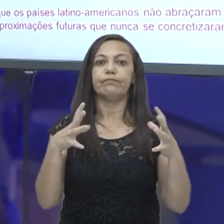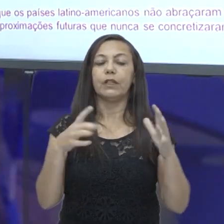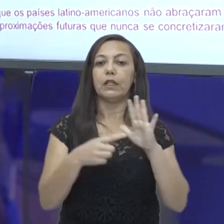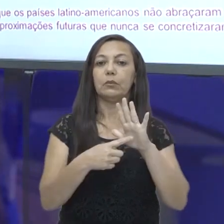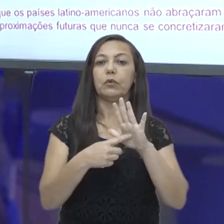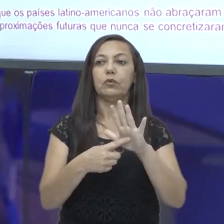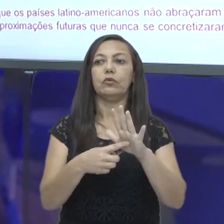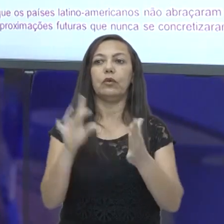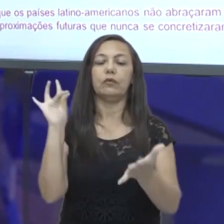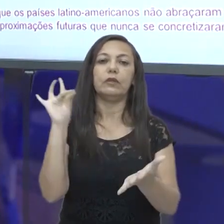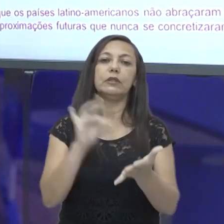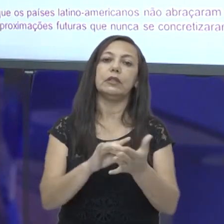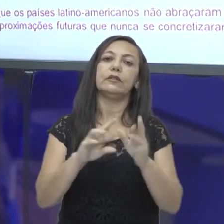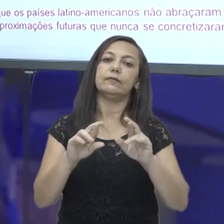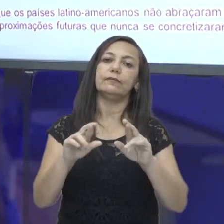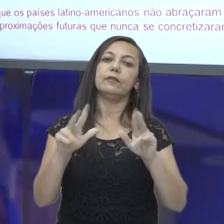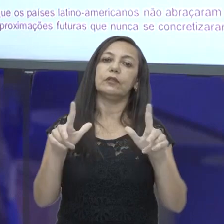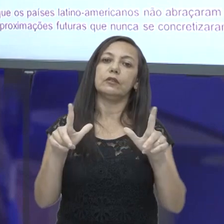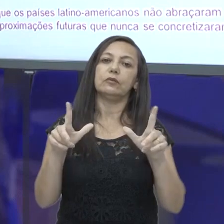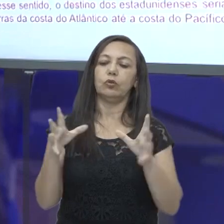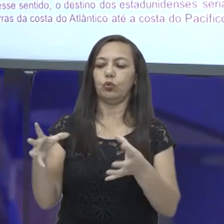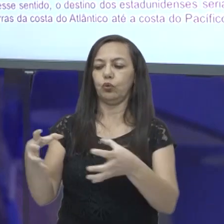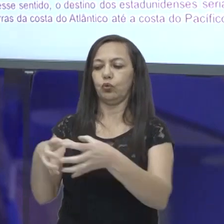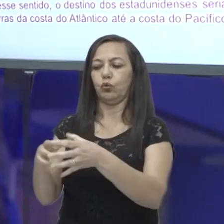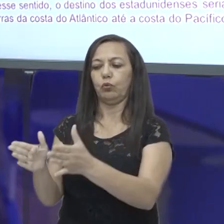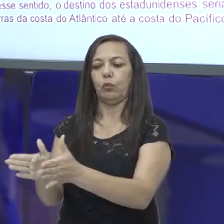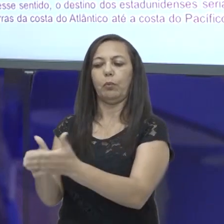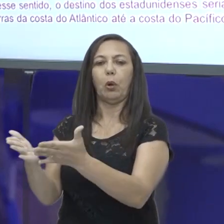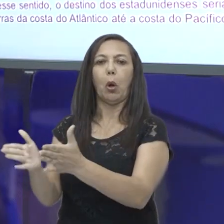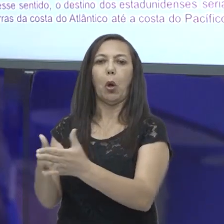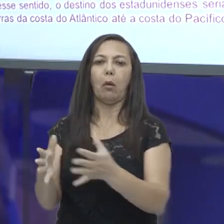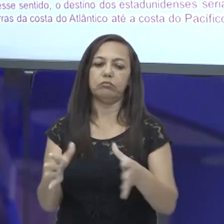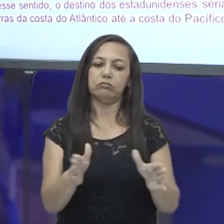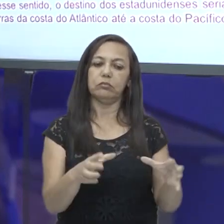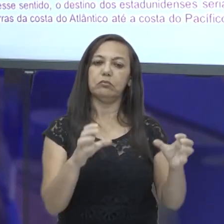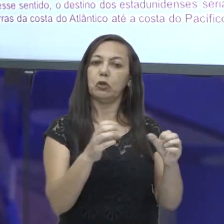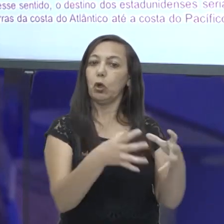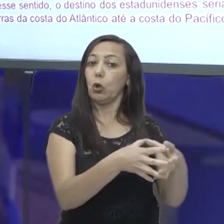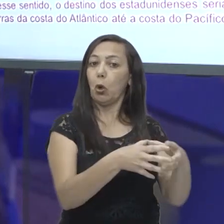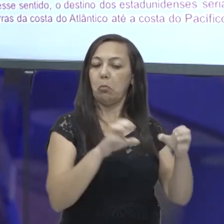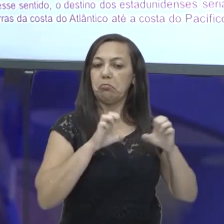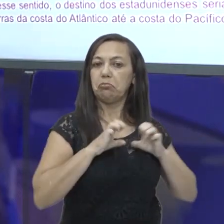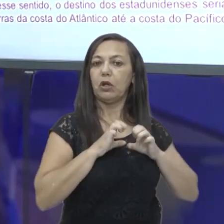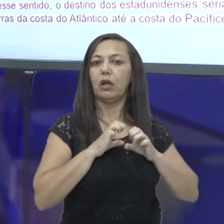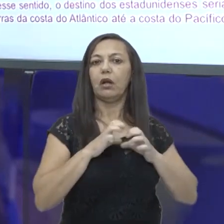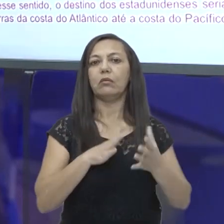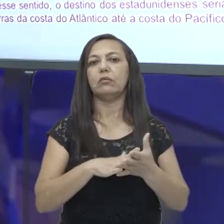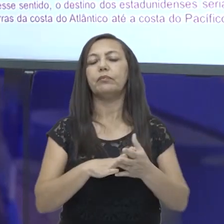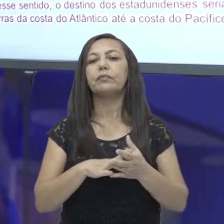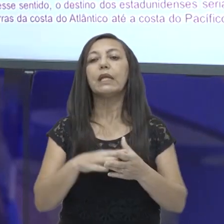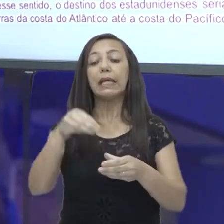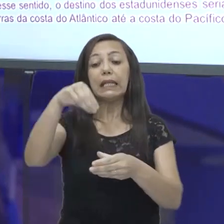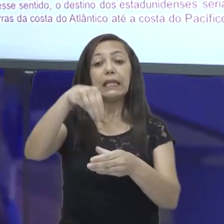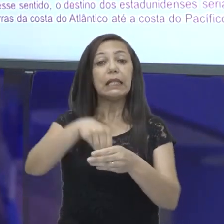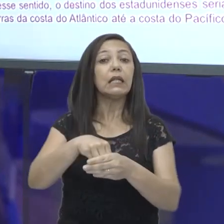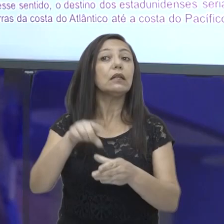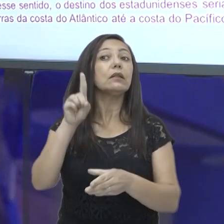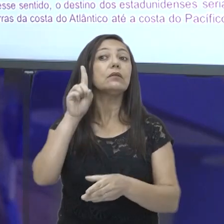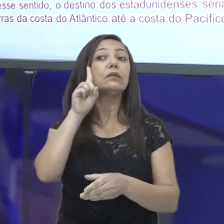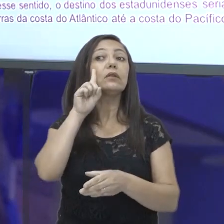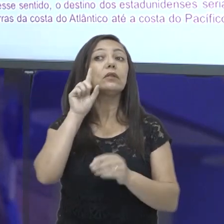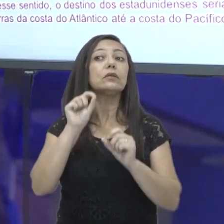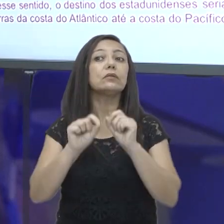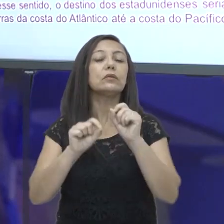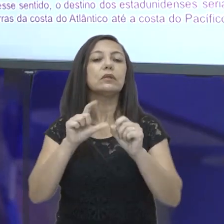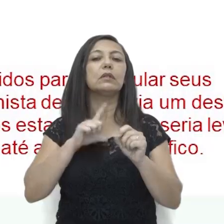realidade com as outras classes sociais. Beleza assim? Dentro da questão dos Estados Unidos, eu vou